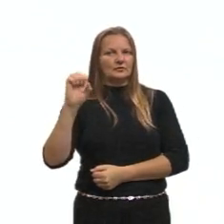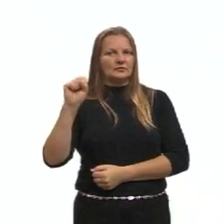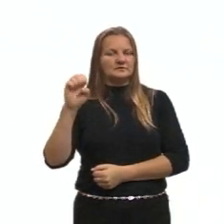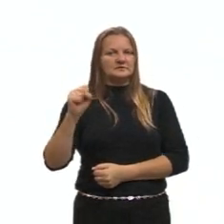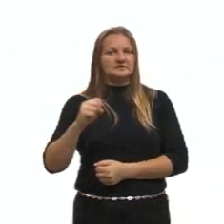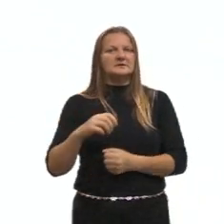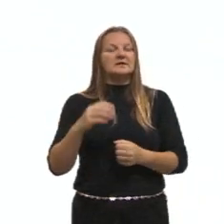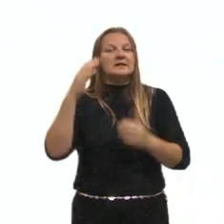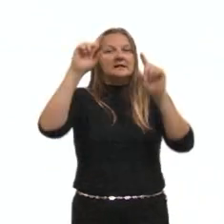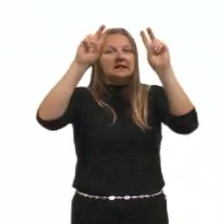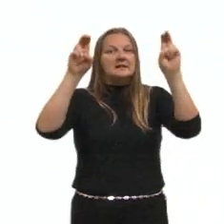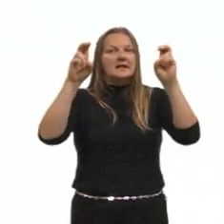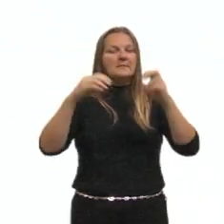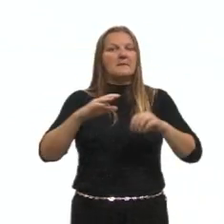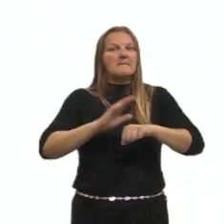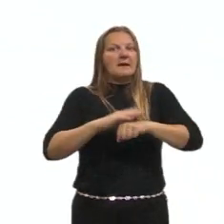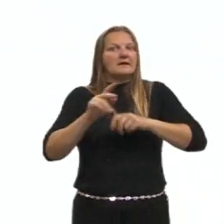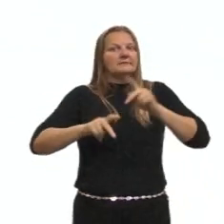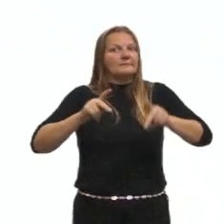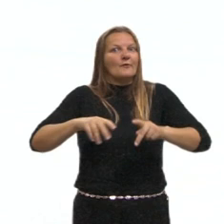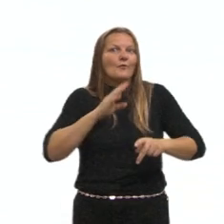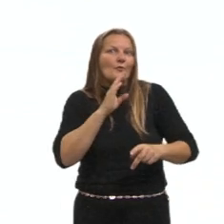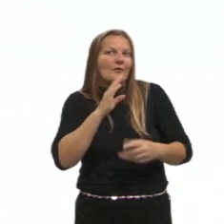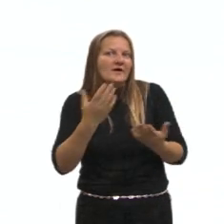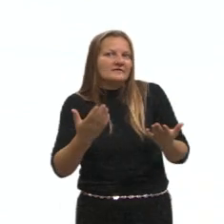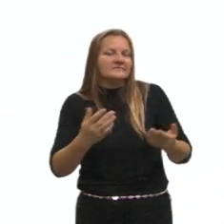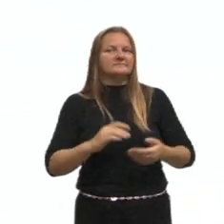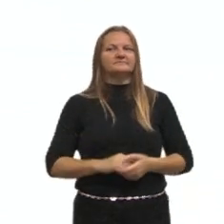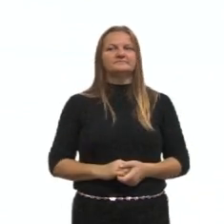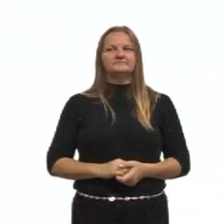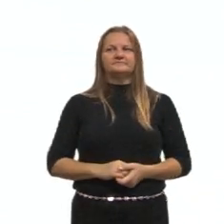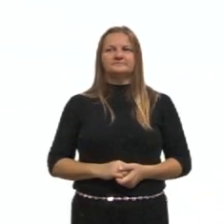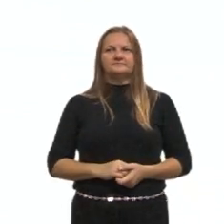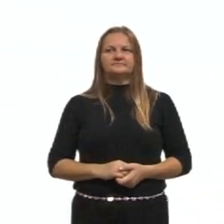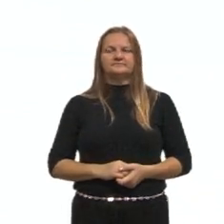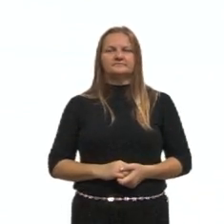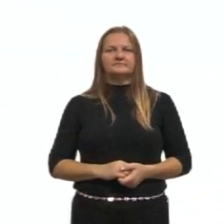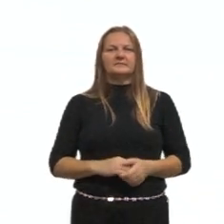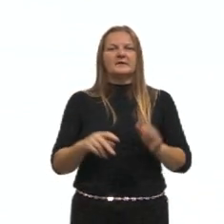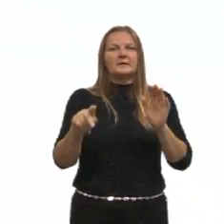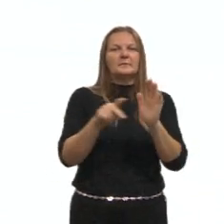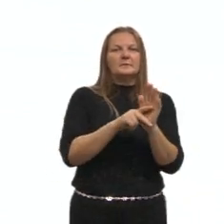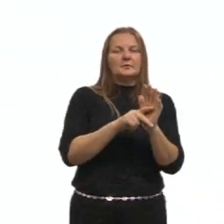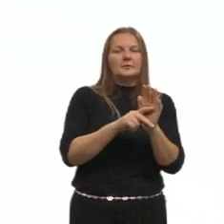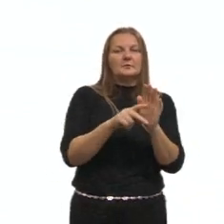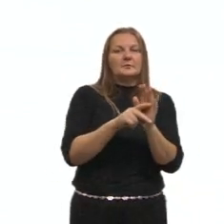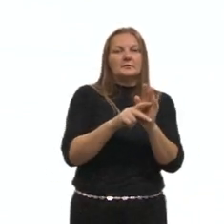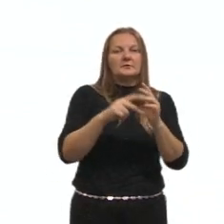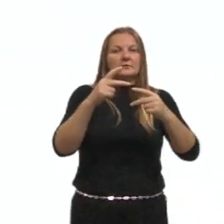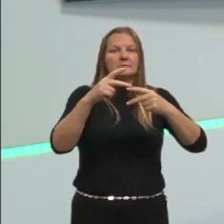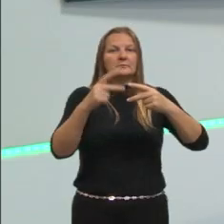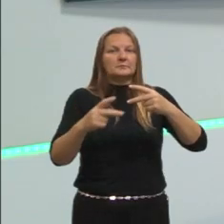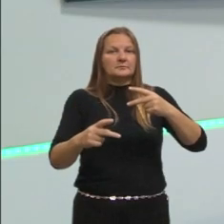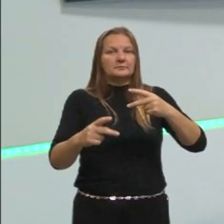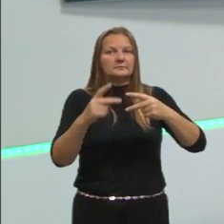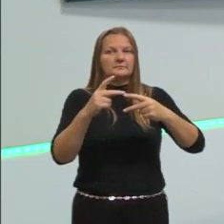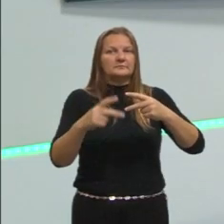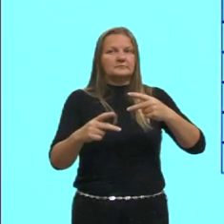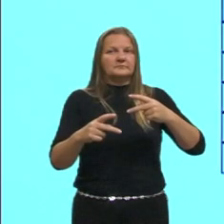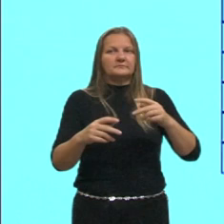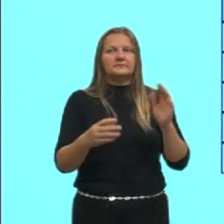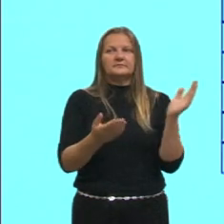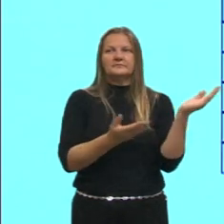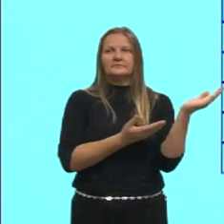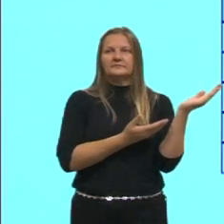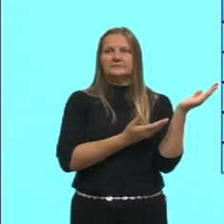são temas mais populares então tem a capacidade de digerir a proteína as proteínas eu tenho